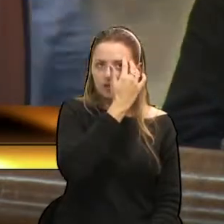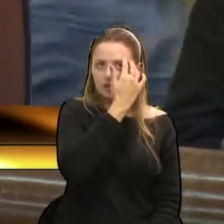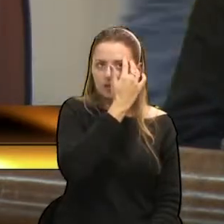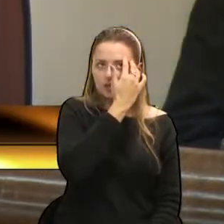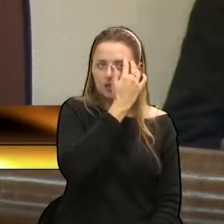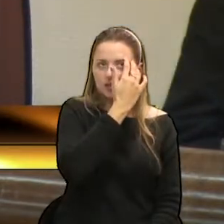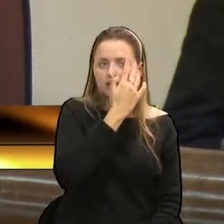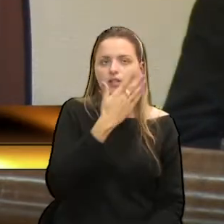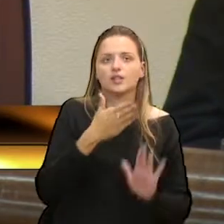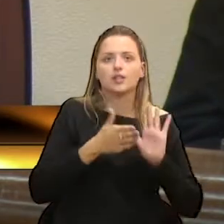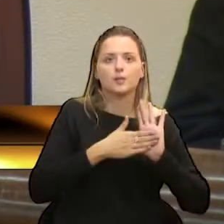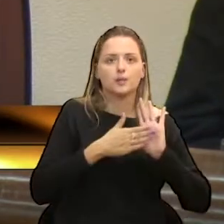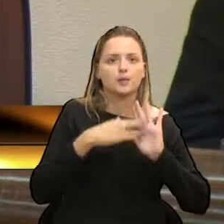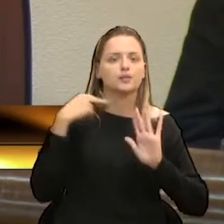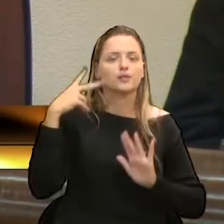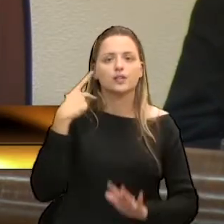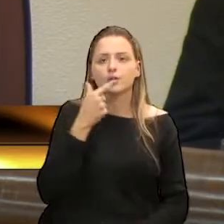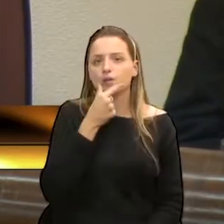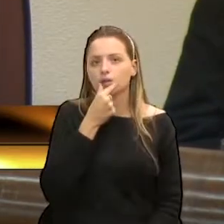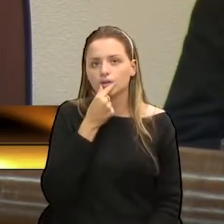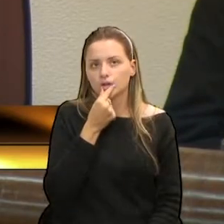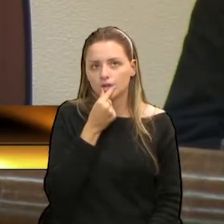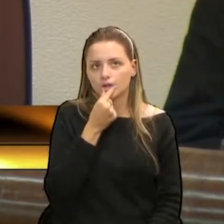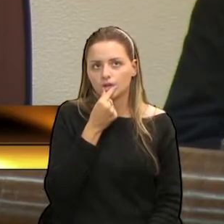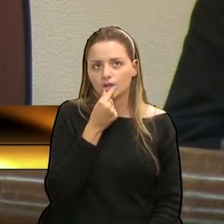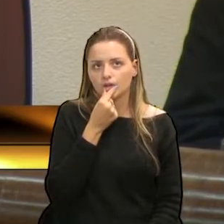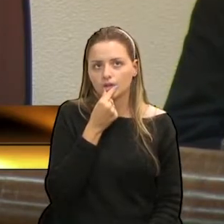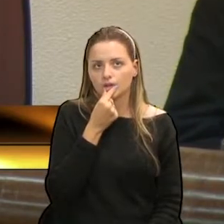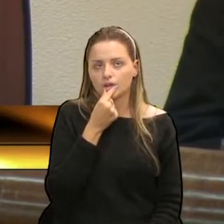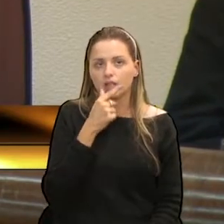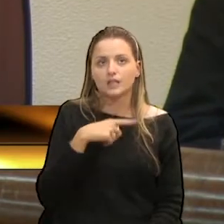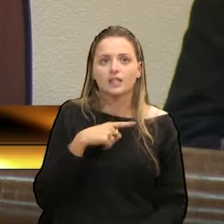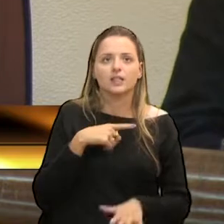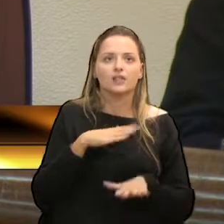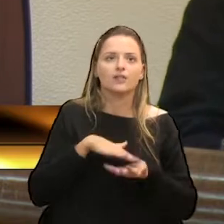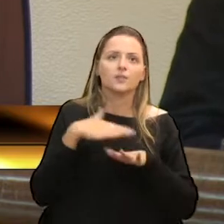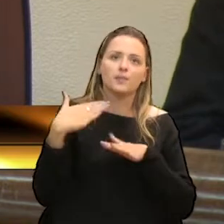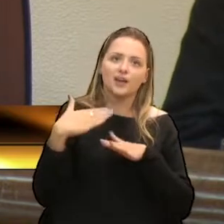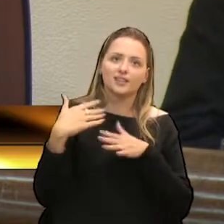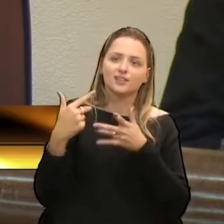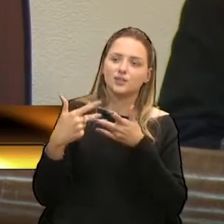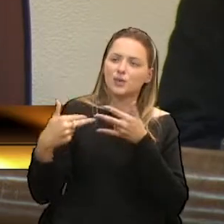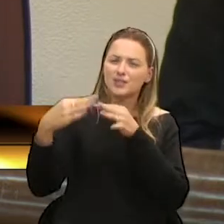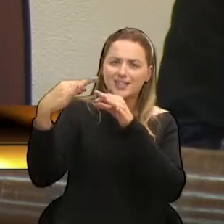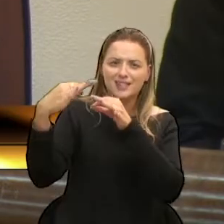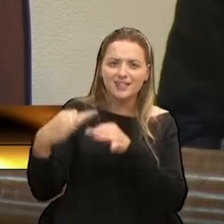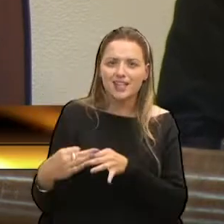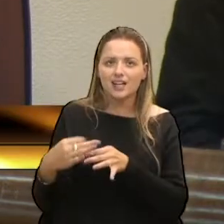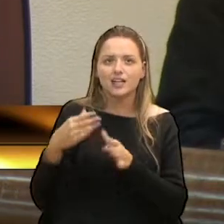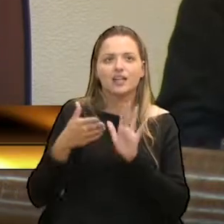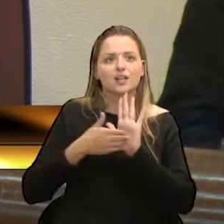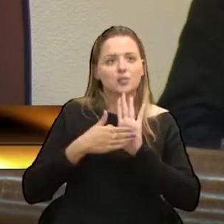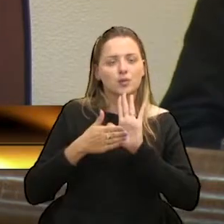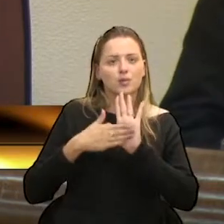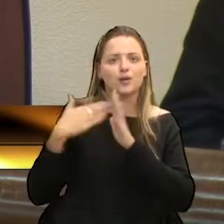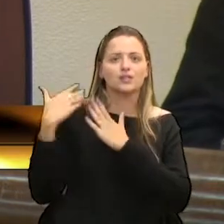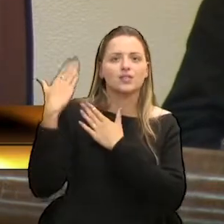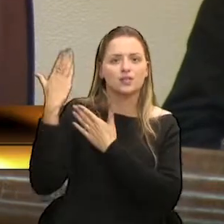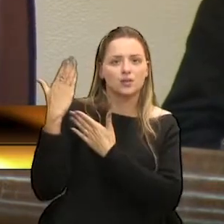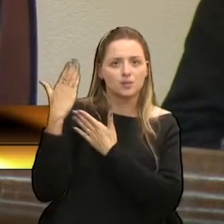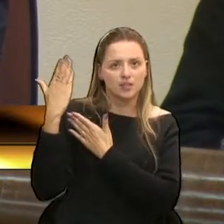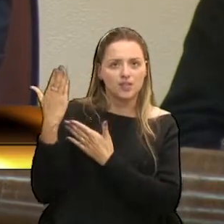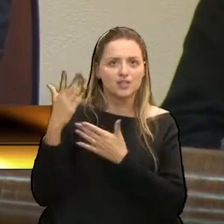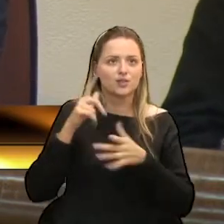o proponente vereador Rodrigo Beltrão, que teve mais um grande acerto em propor essa homenagem, esse